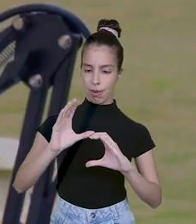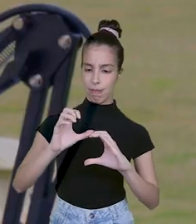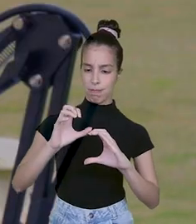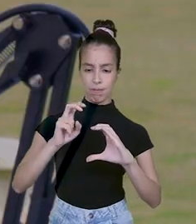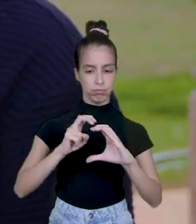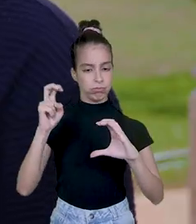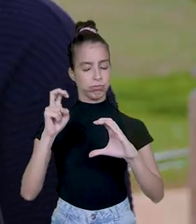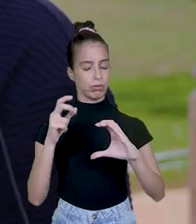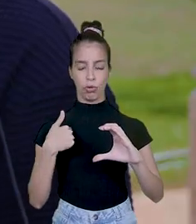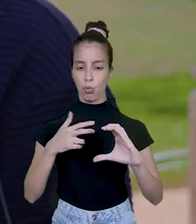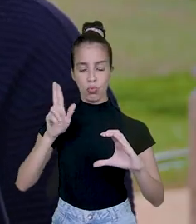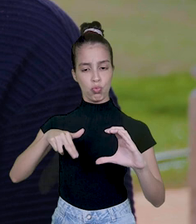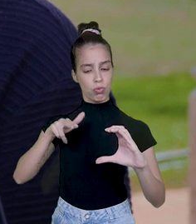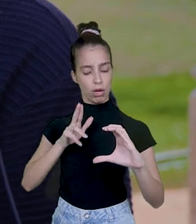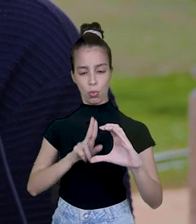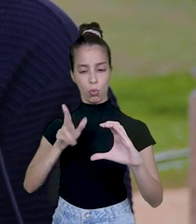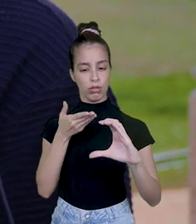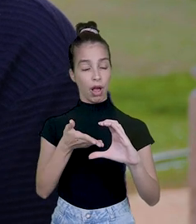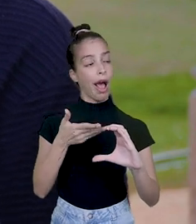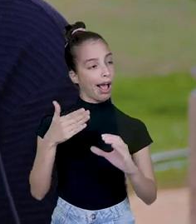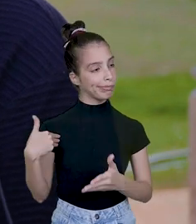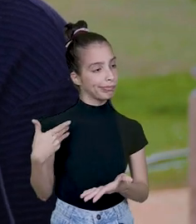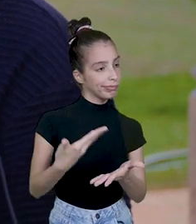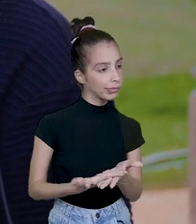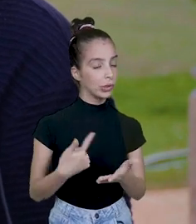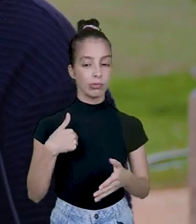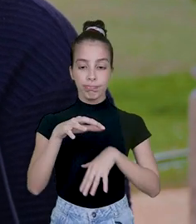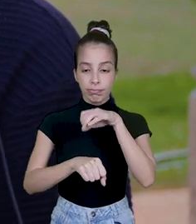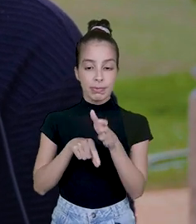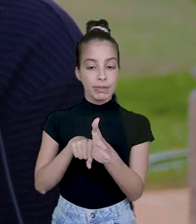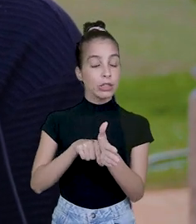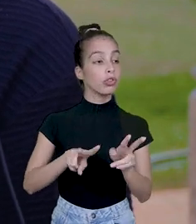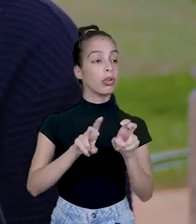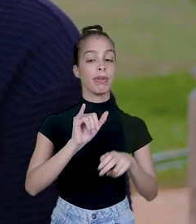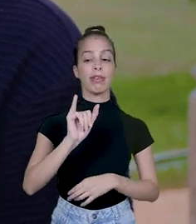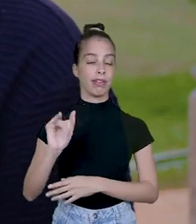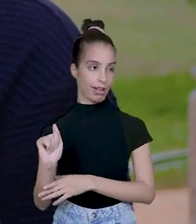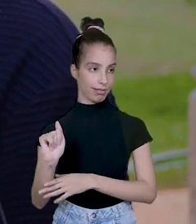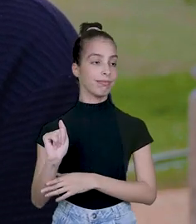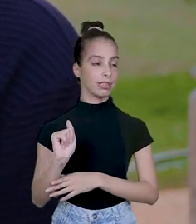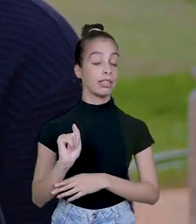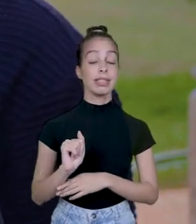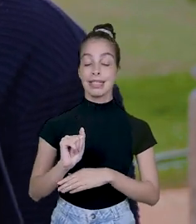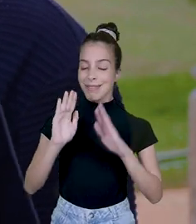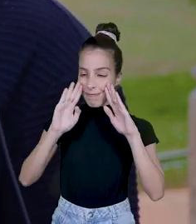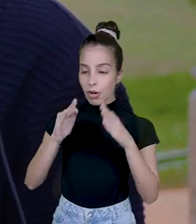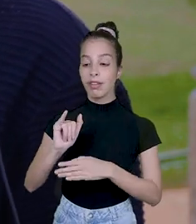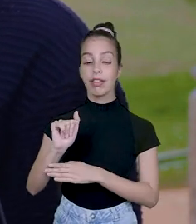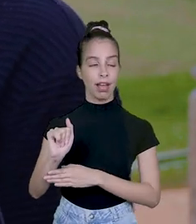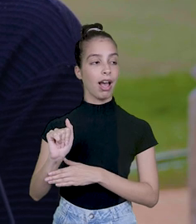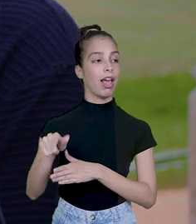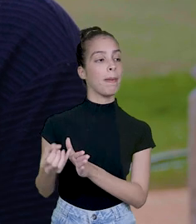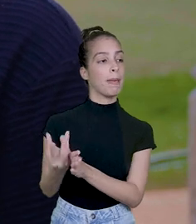aí desde desde então vem utilizando e aprendendo cada vez mais sobre inteligência artificial em especial a generativa né E